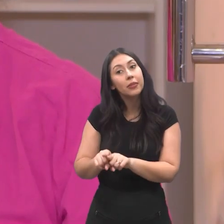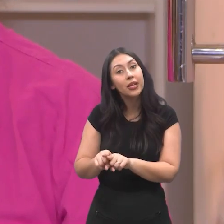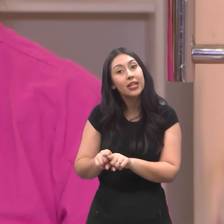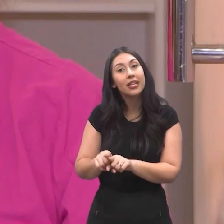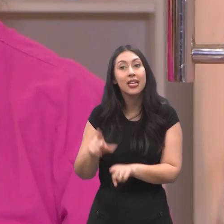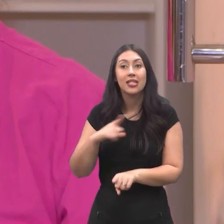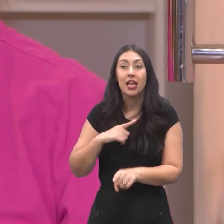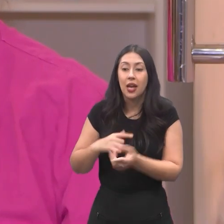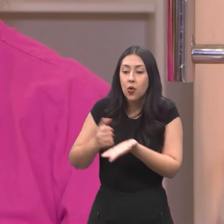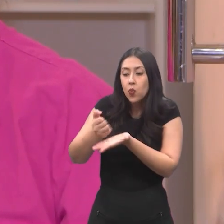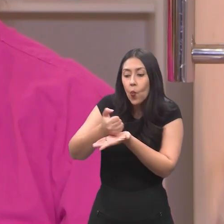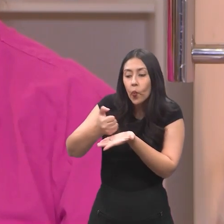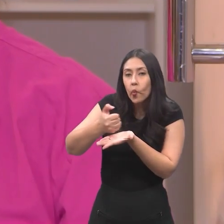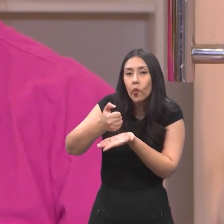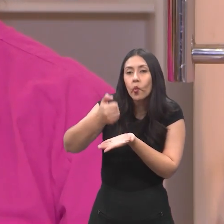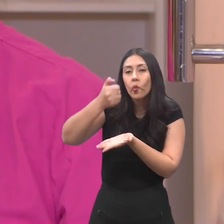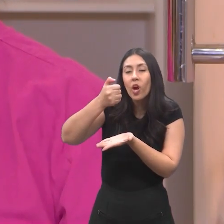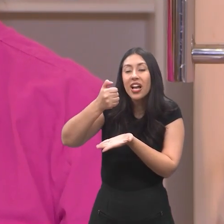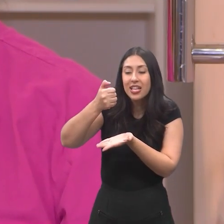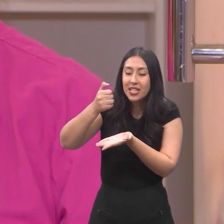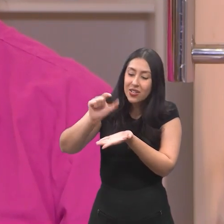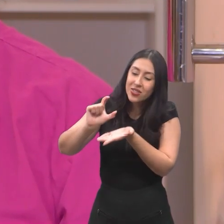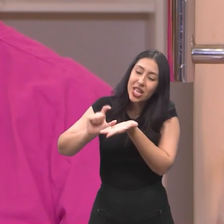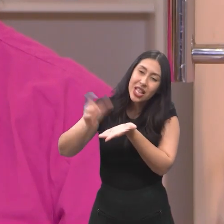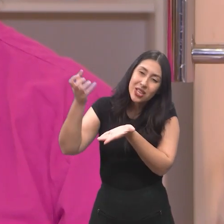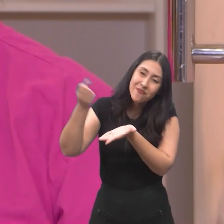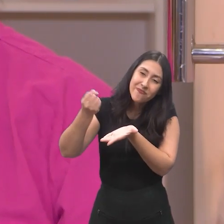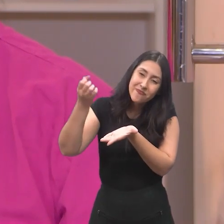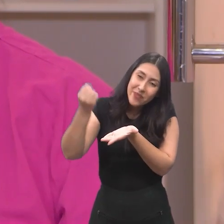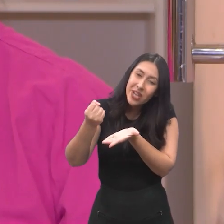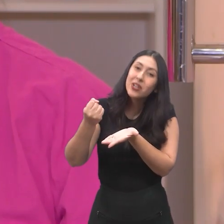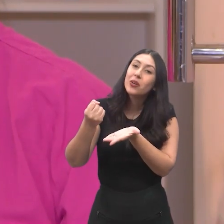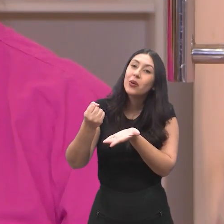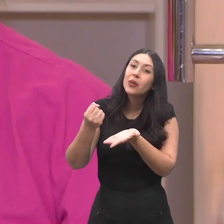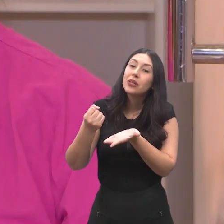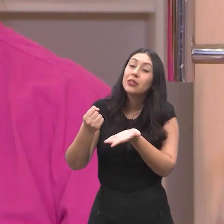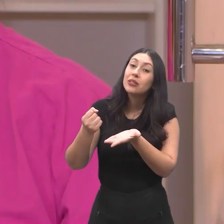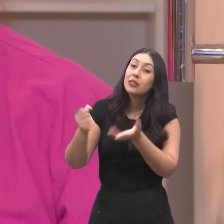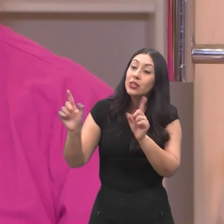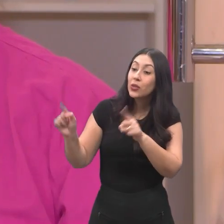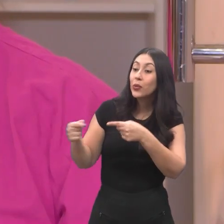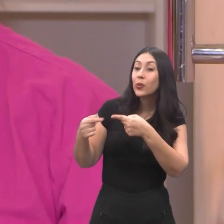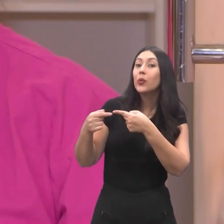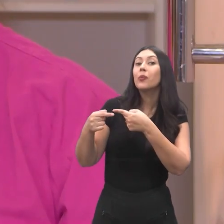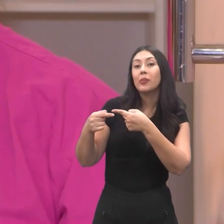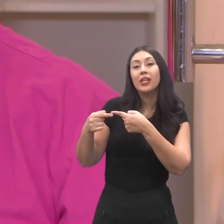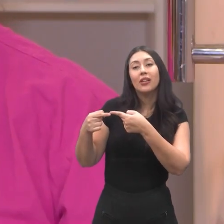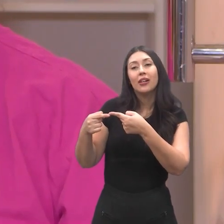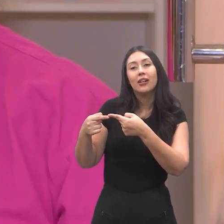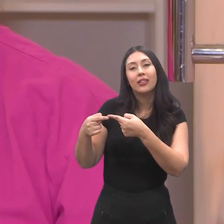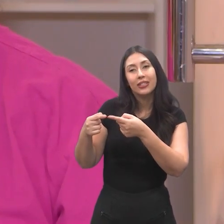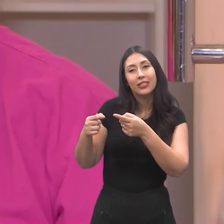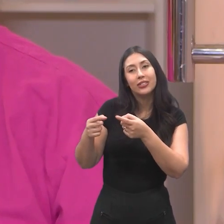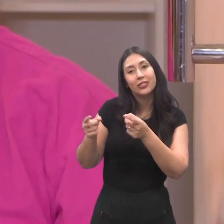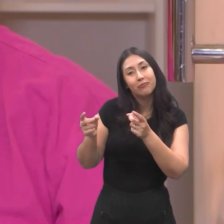também coloquei os suspiros, que fazem parte do cardápio de festas da confeitaria, mas que agora entraram como opção de lembrancinha